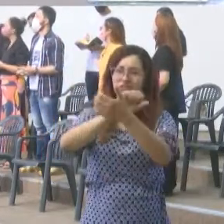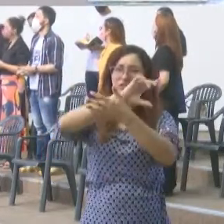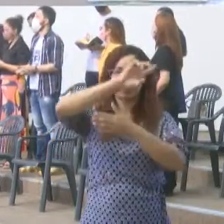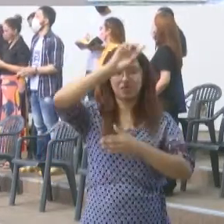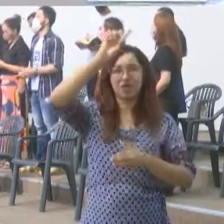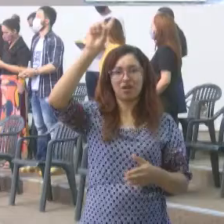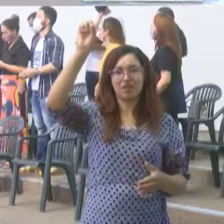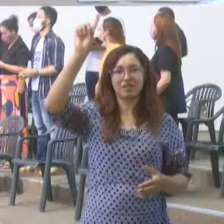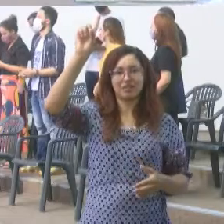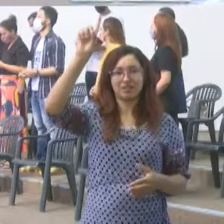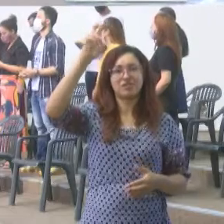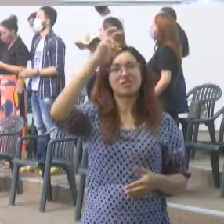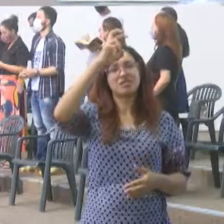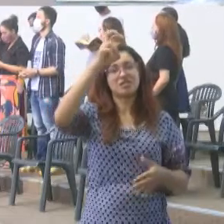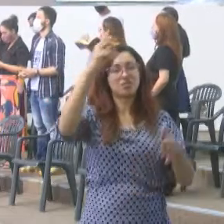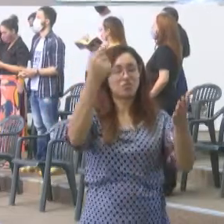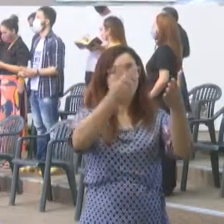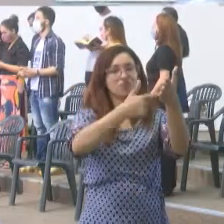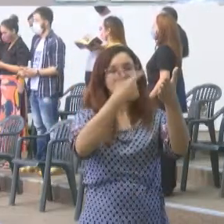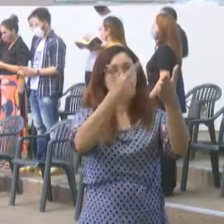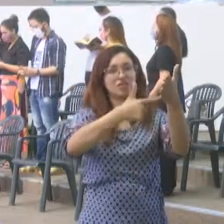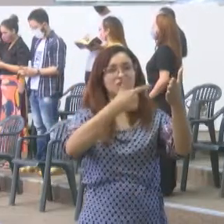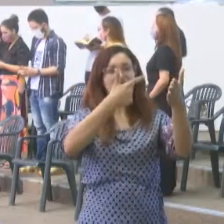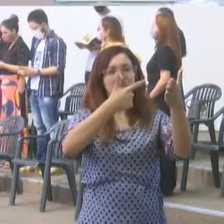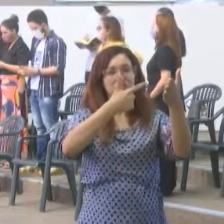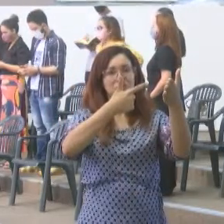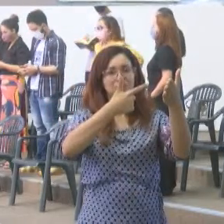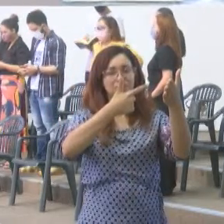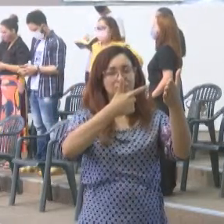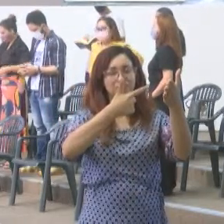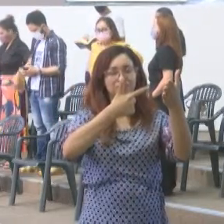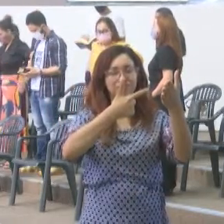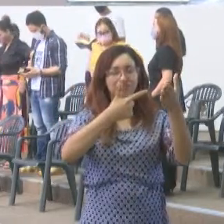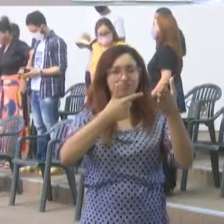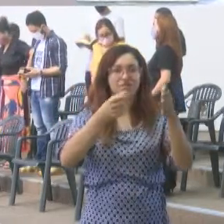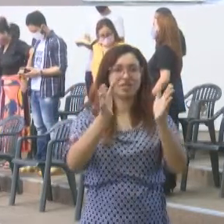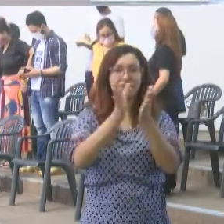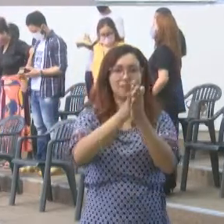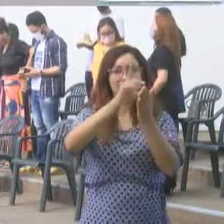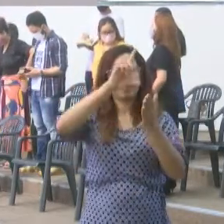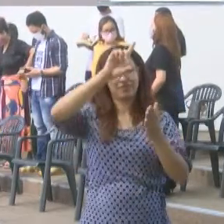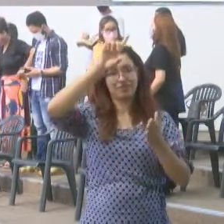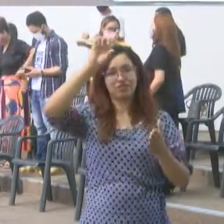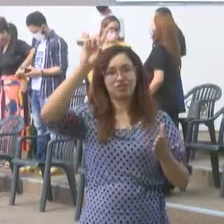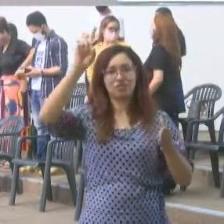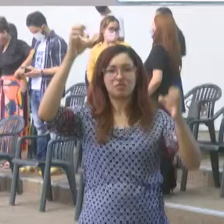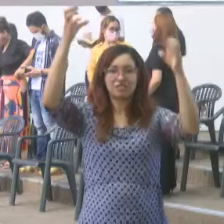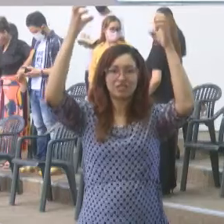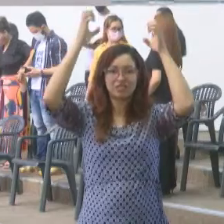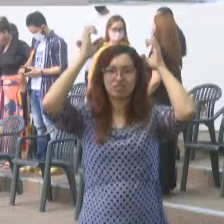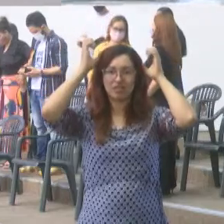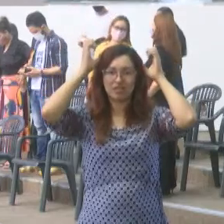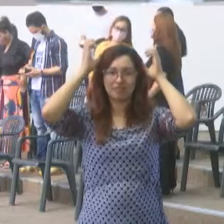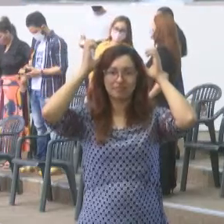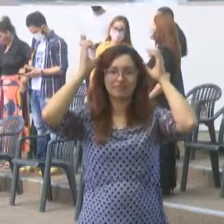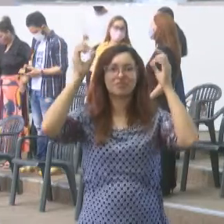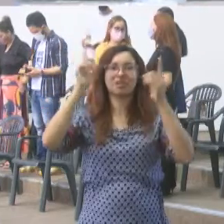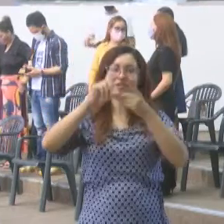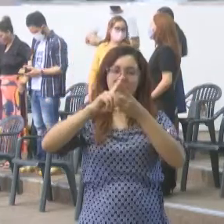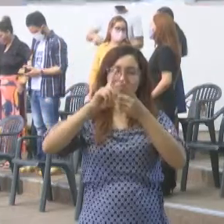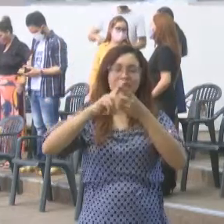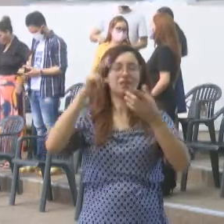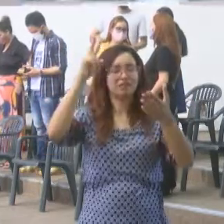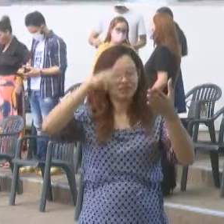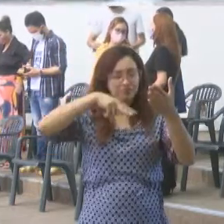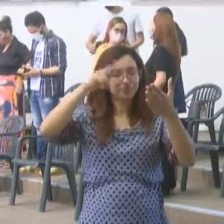isso. 5 livros, nós vamos estudar mais 2 até o fim do ano. O livro de Esté, vamos começar semana que vem, e Mateus, que nós